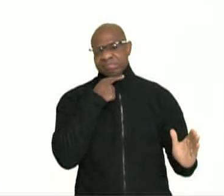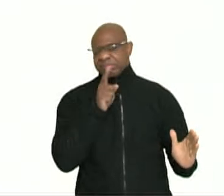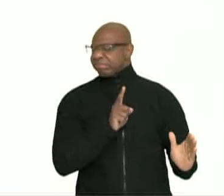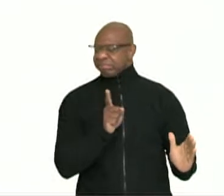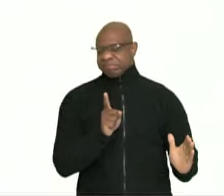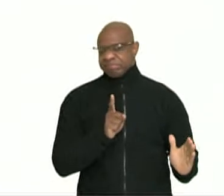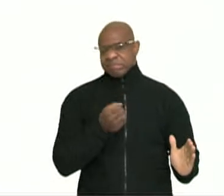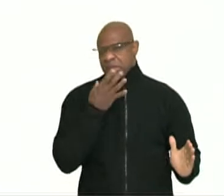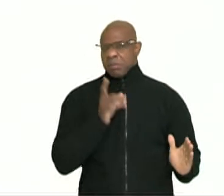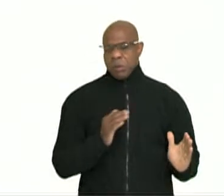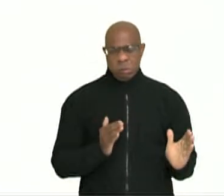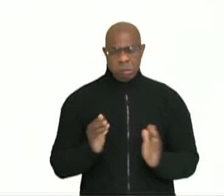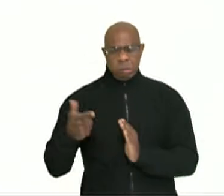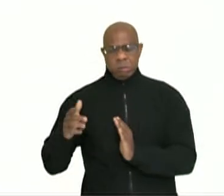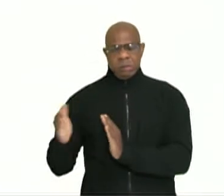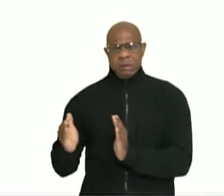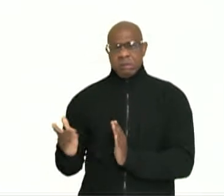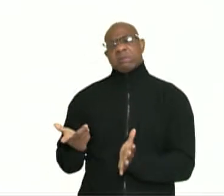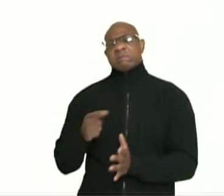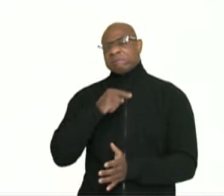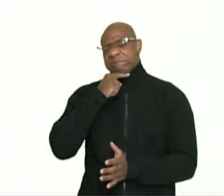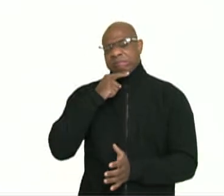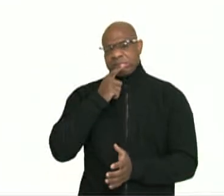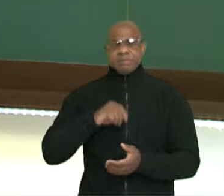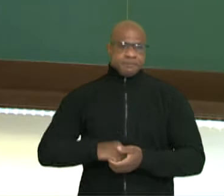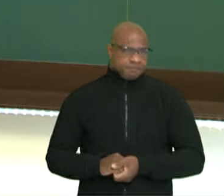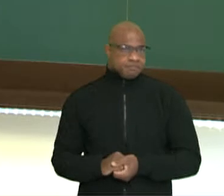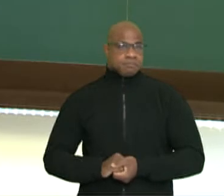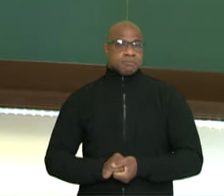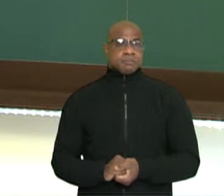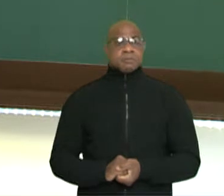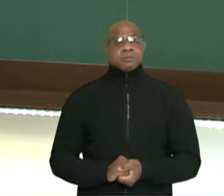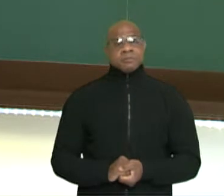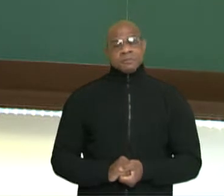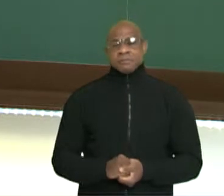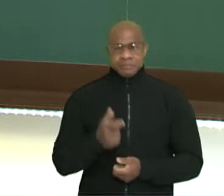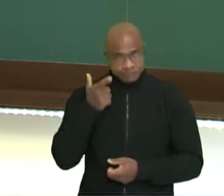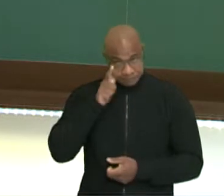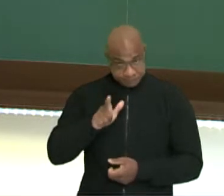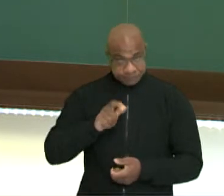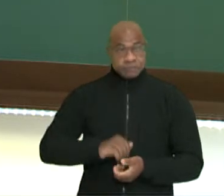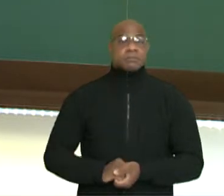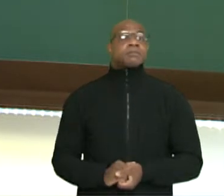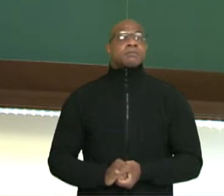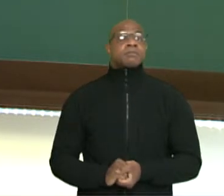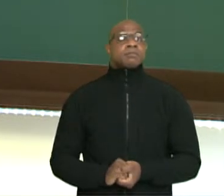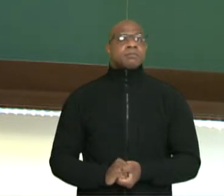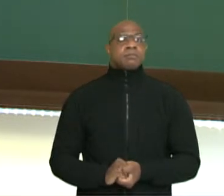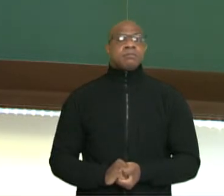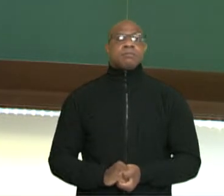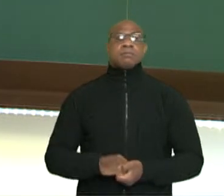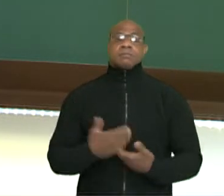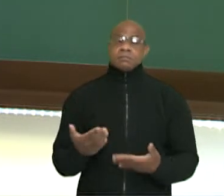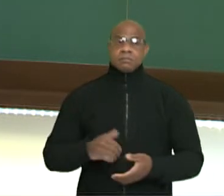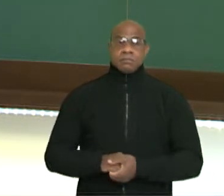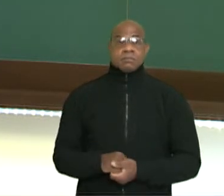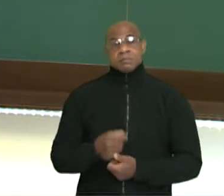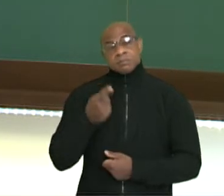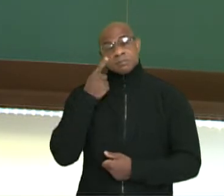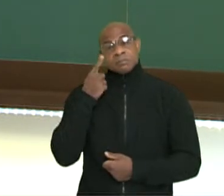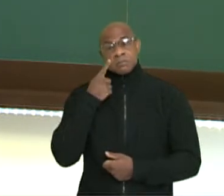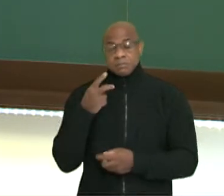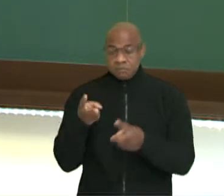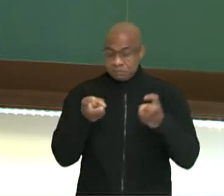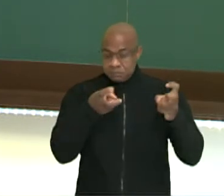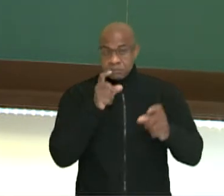saboroso, o sabor mais acentuado. Acertou? Claro que acertou, né? Claro que acertou. Então, agora nós vamos